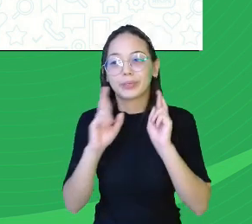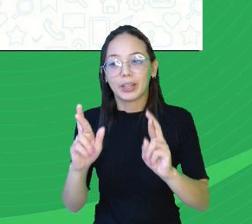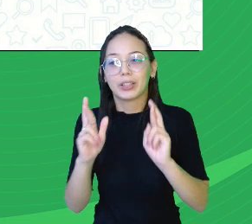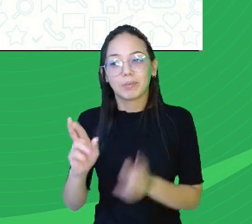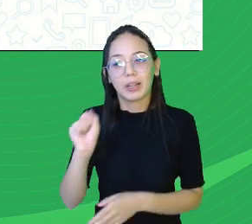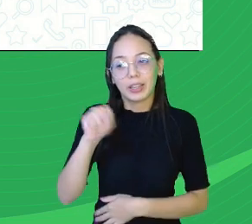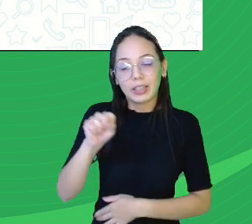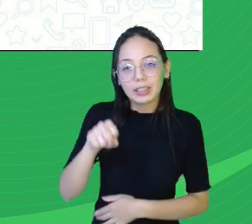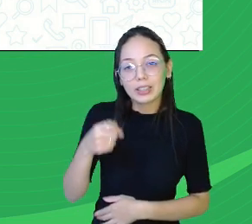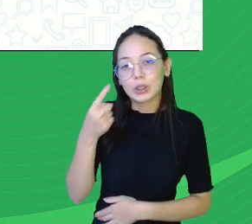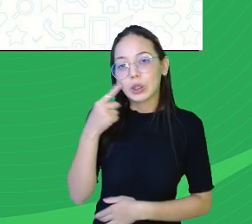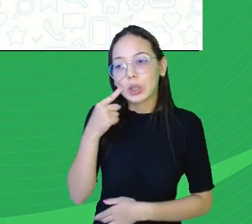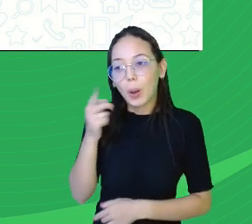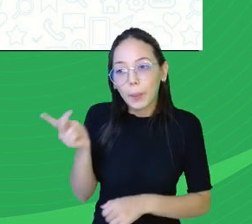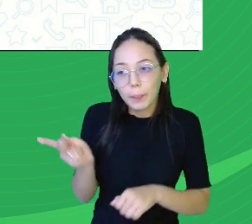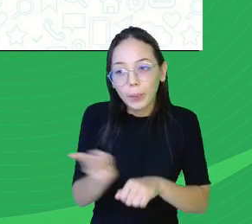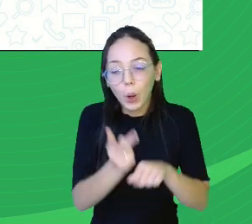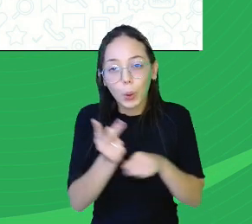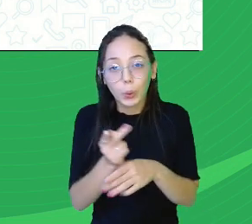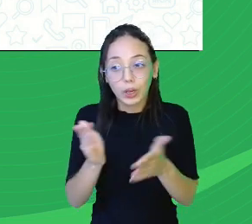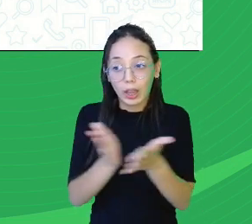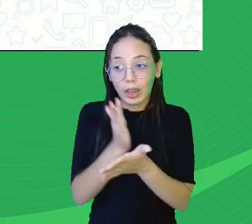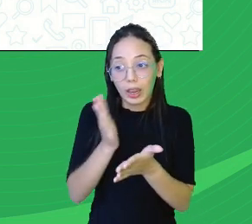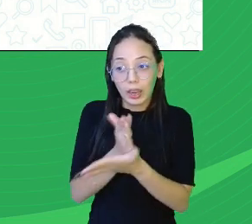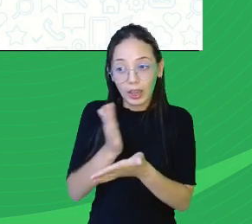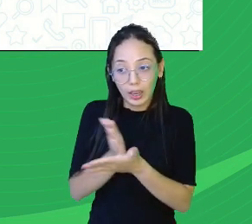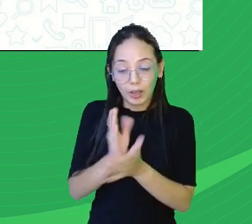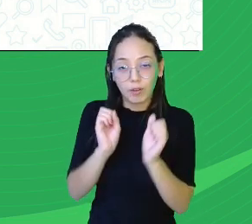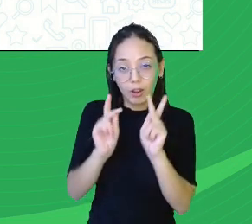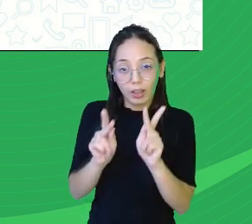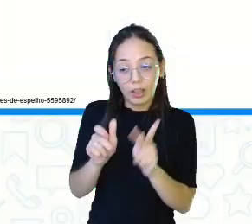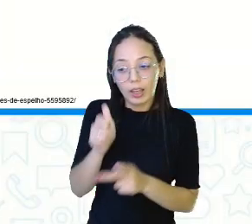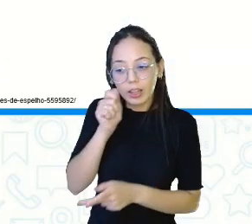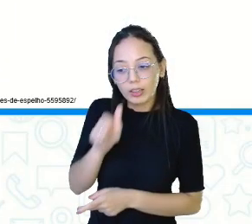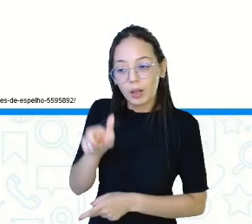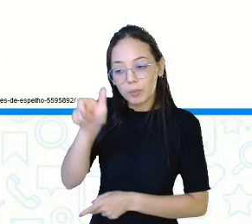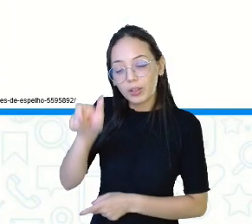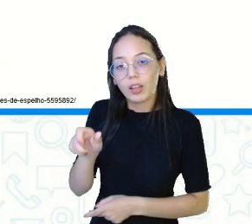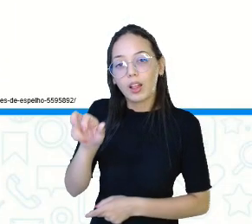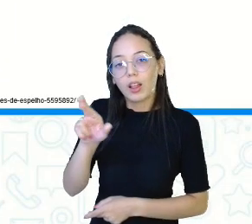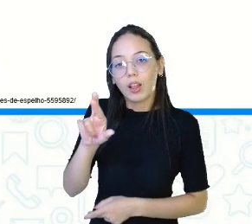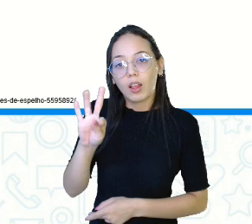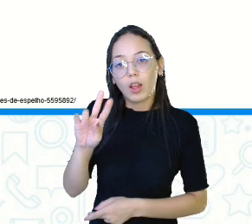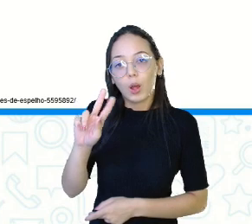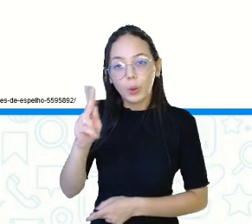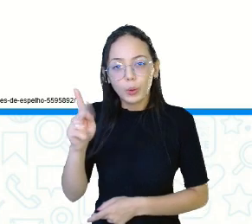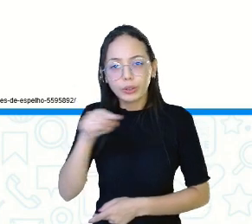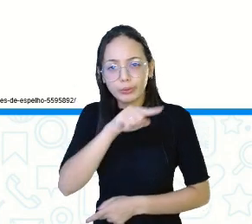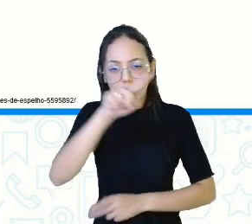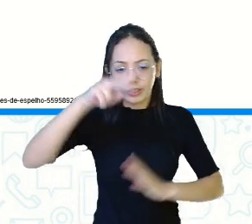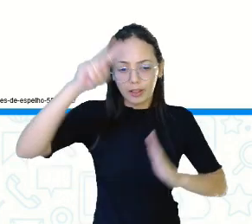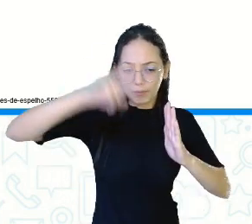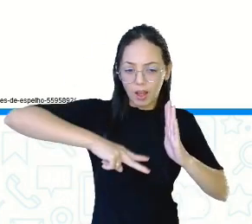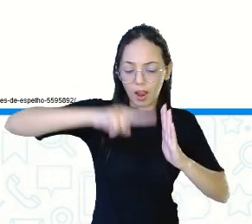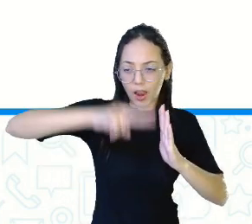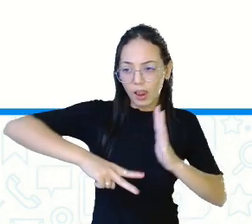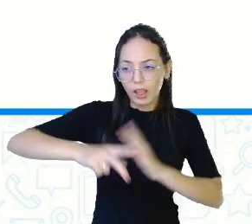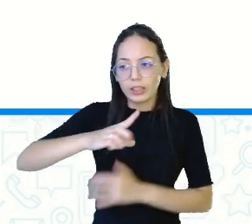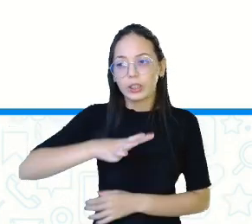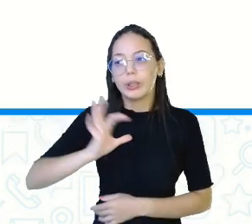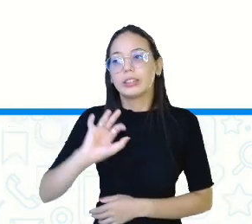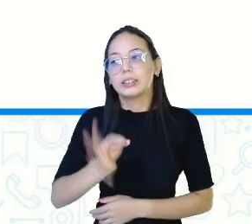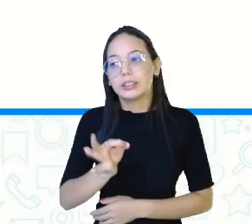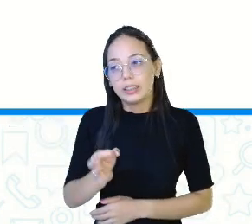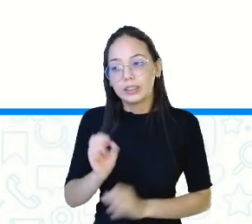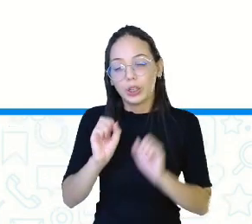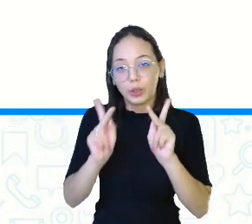sim. Procura lá na árvore de livros o livro A Coisa, de Ruth Rocha. Você vai ler na íntegra e eu tenho certeza que você